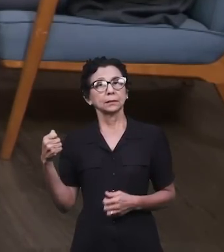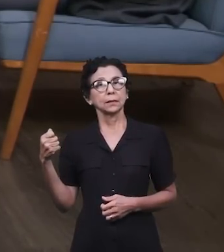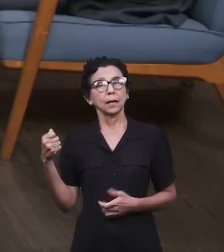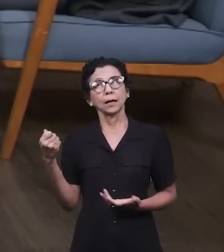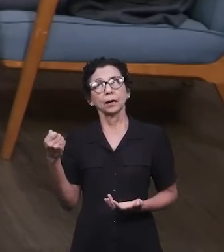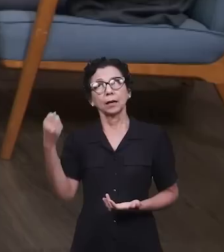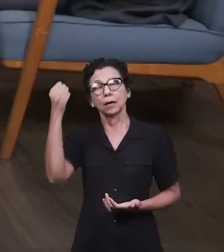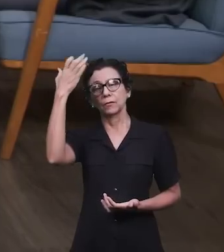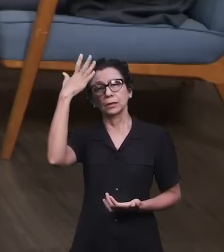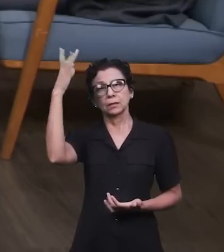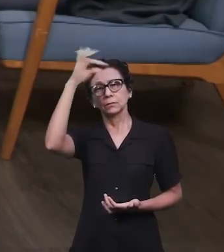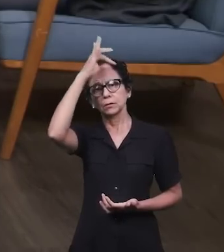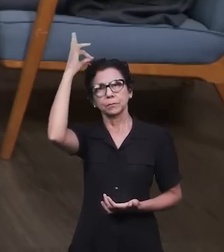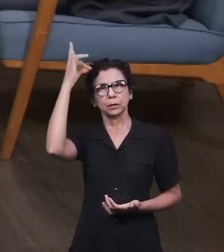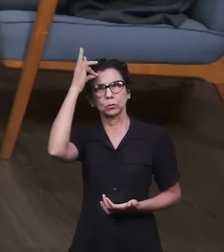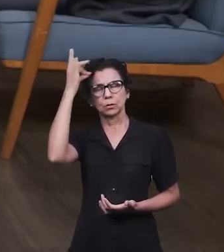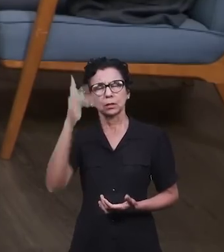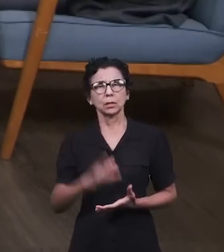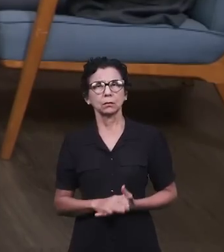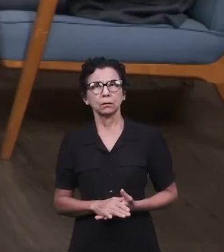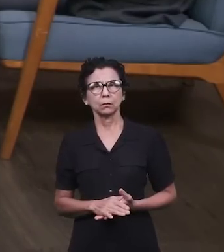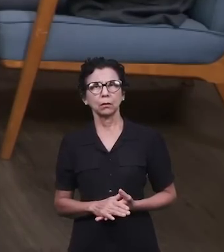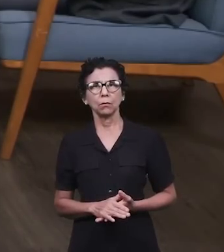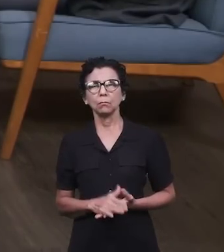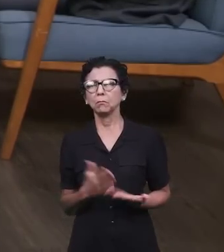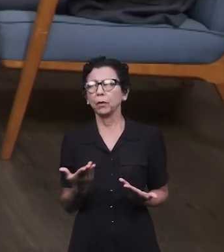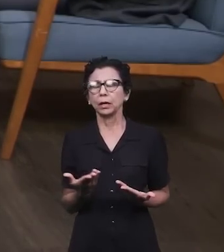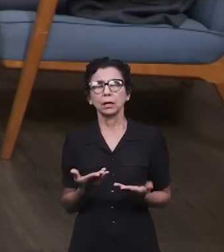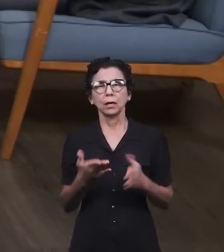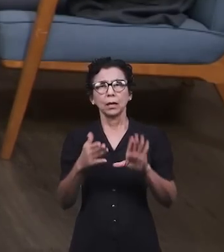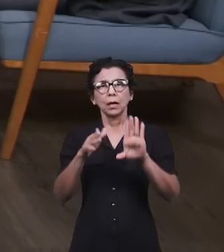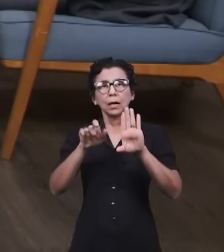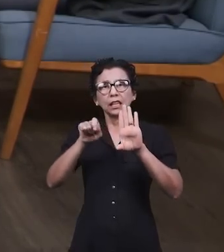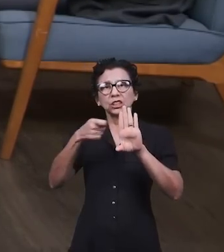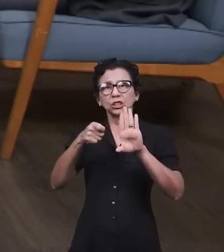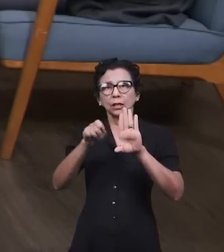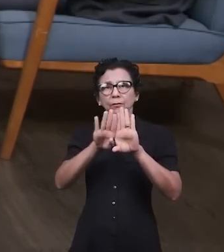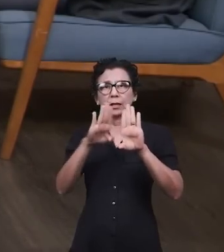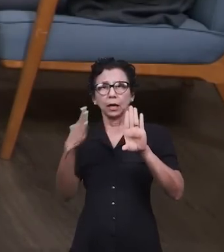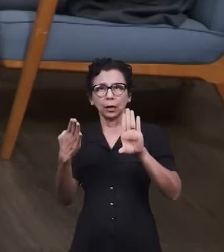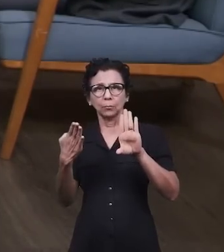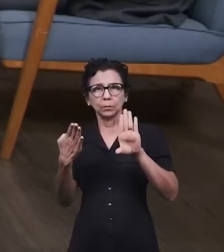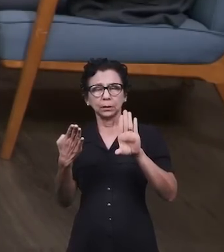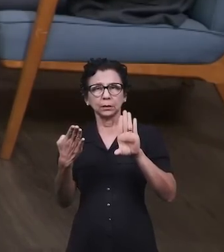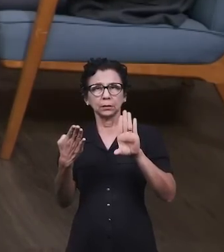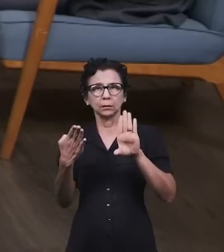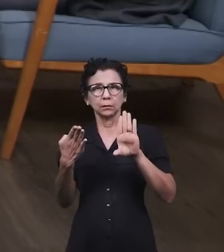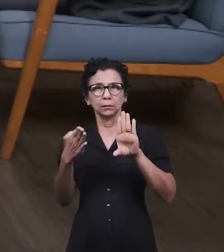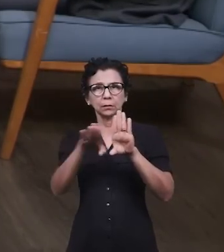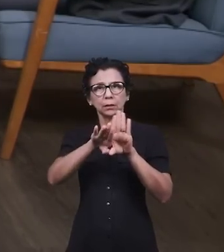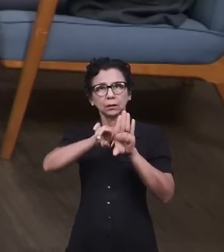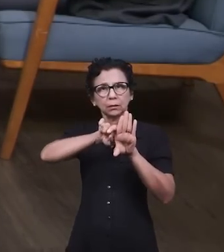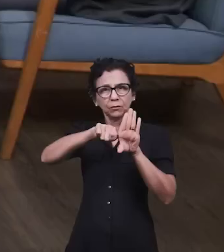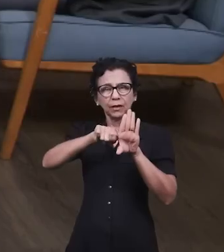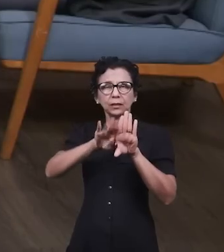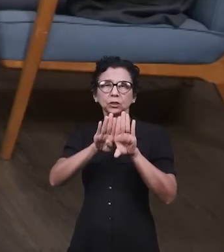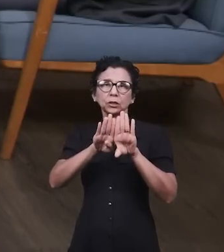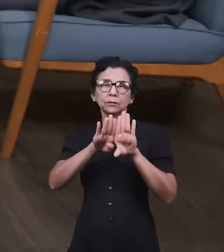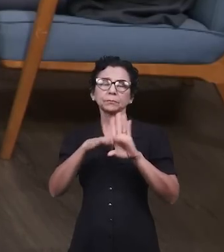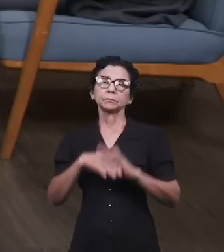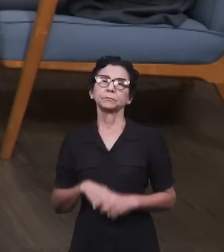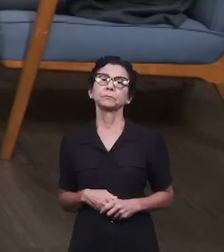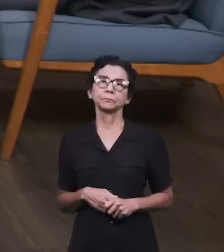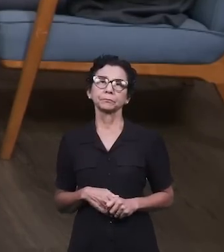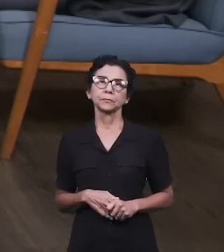expressão, a chave. A chave é para abrir ou para fechar. Então, só pelo Espírito Santo nós temos acesso. E toda essa operação